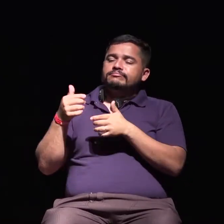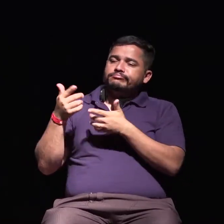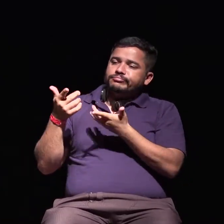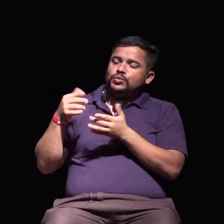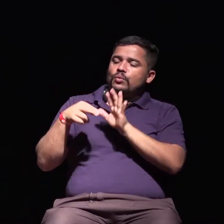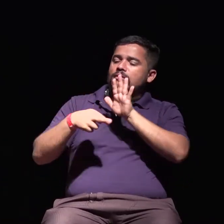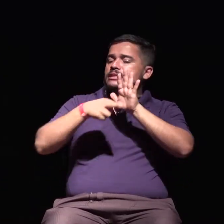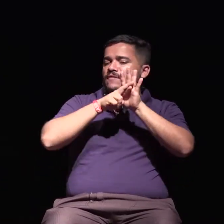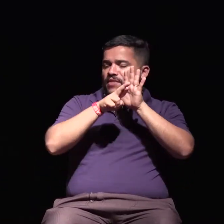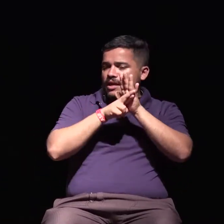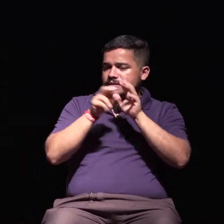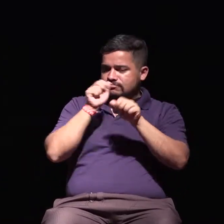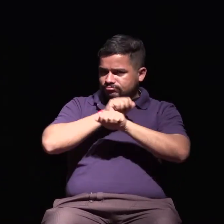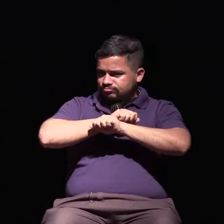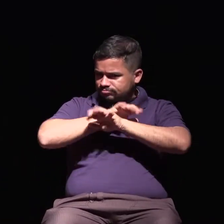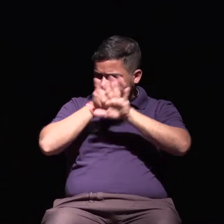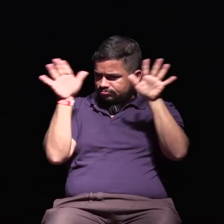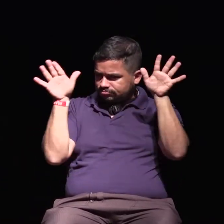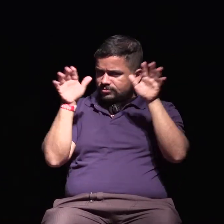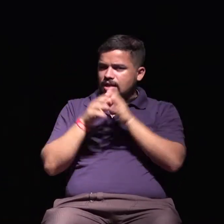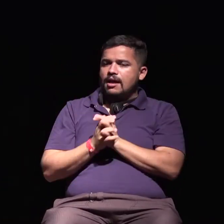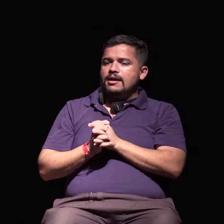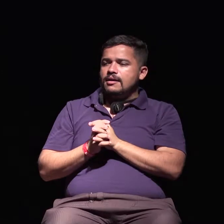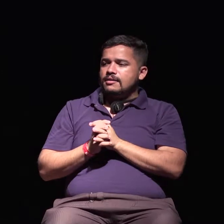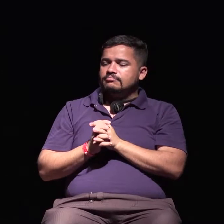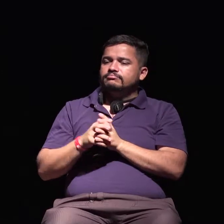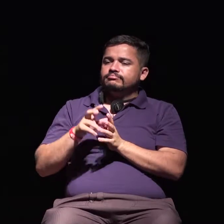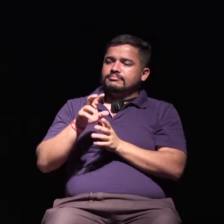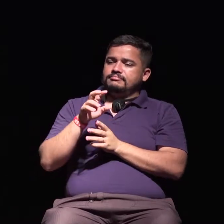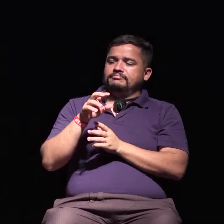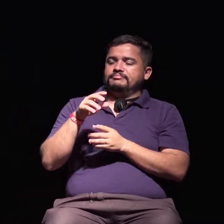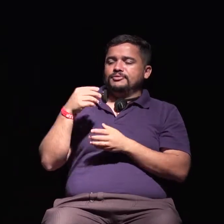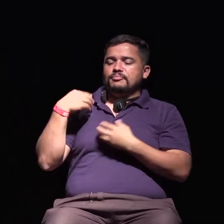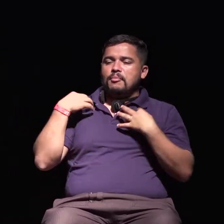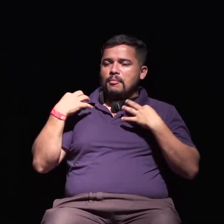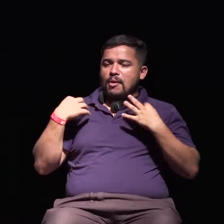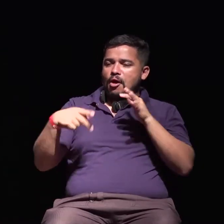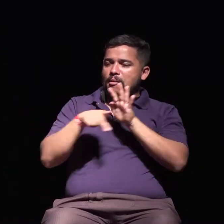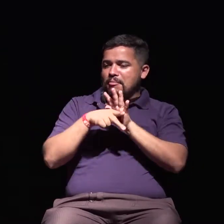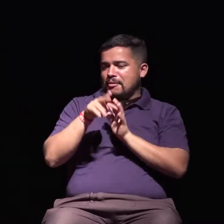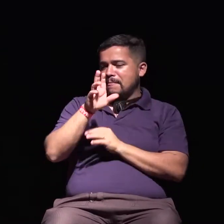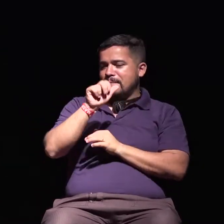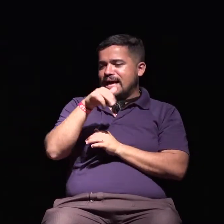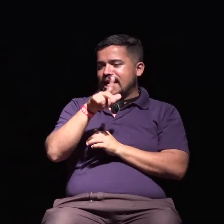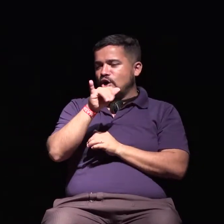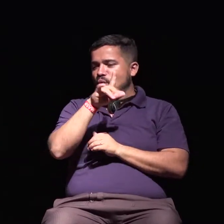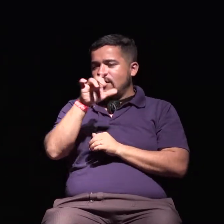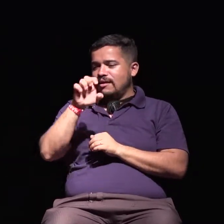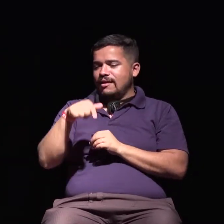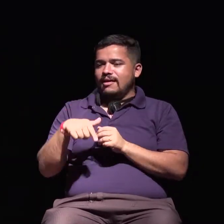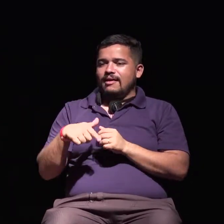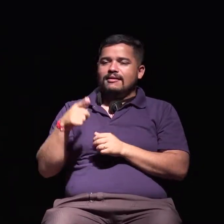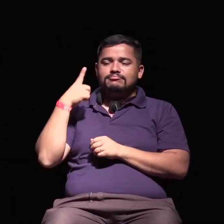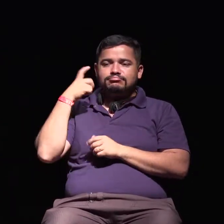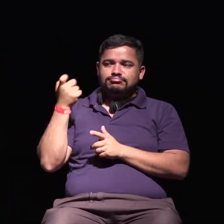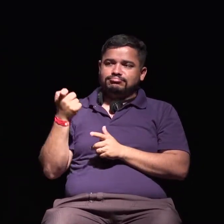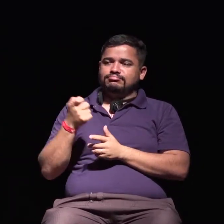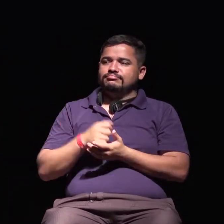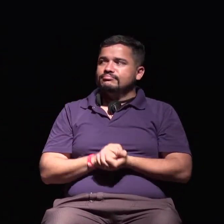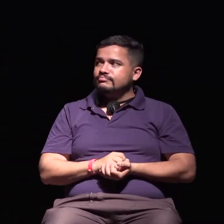Suas referências são claras. Veste um parangolé e segura uma pedra que exibe para o público ao som de If You Hold a